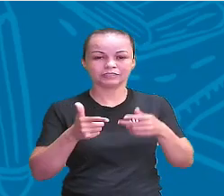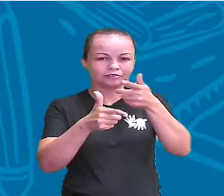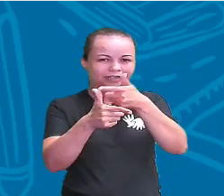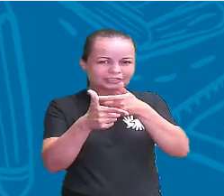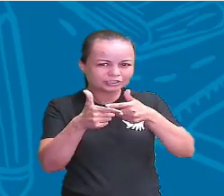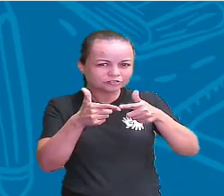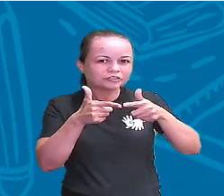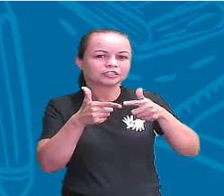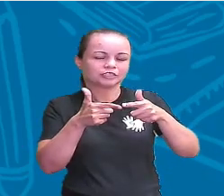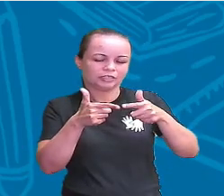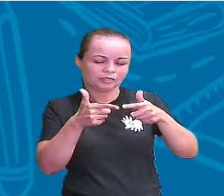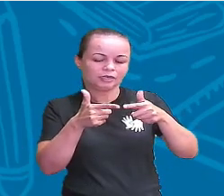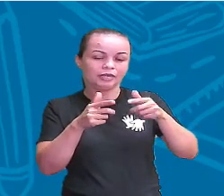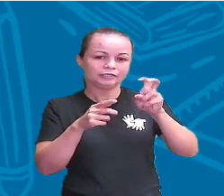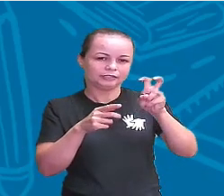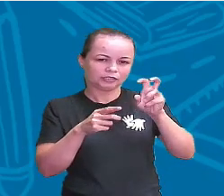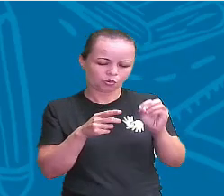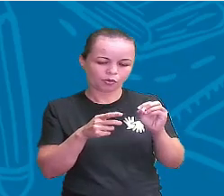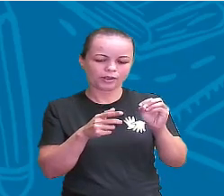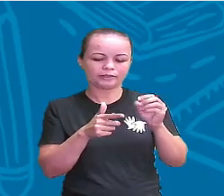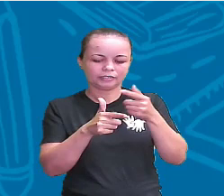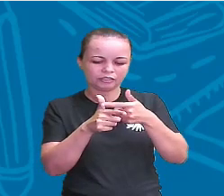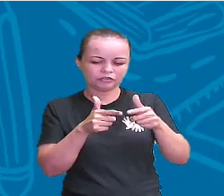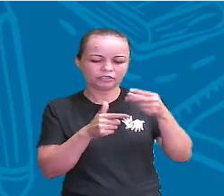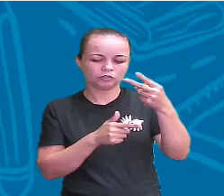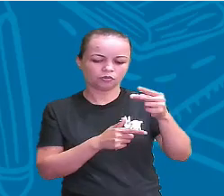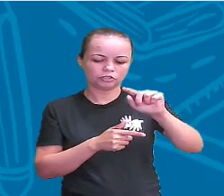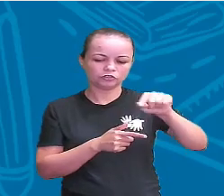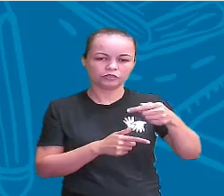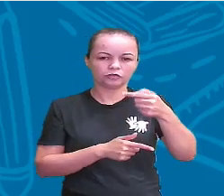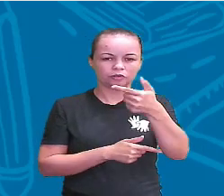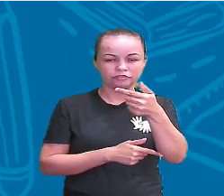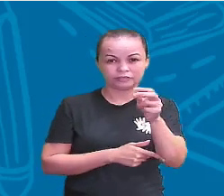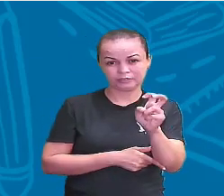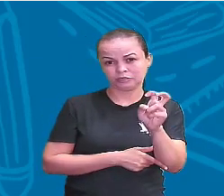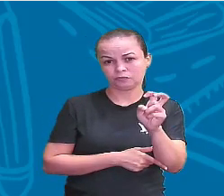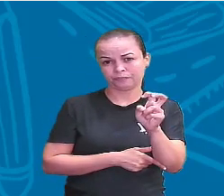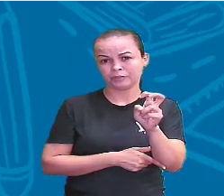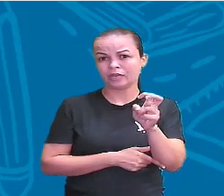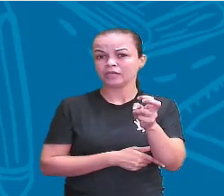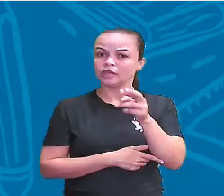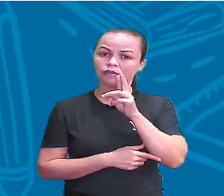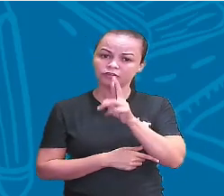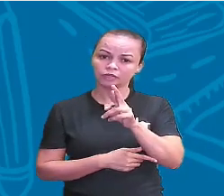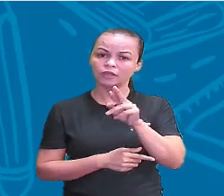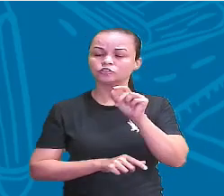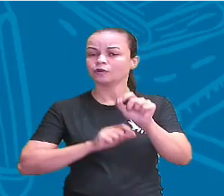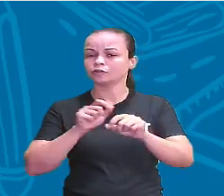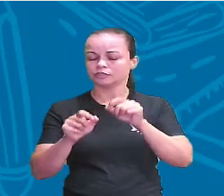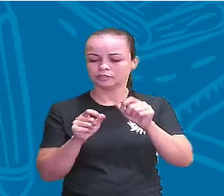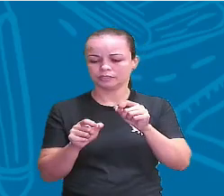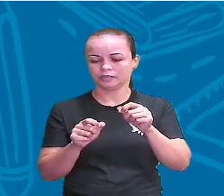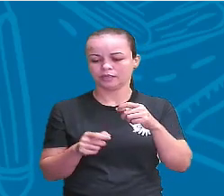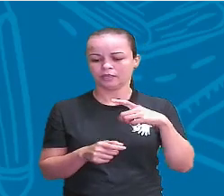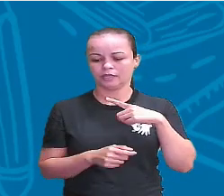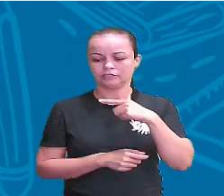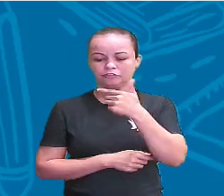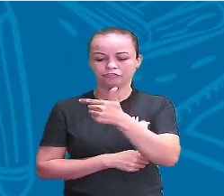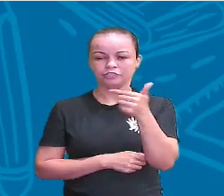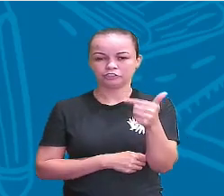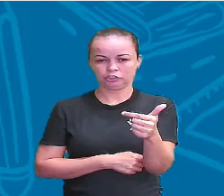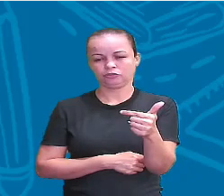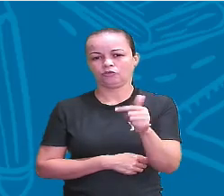50 quilos que você tem pelos 2,25. E aí vai ter um resultado, né? O resultado que eu obtive foi de